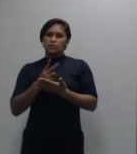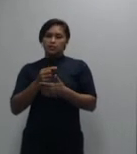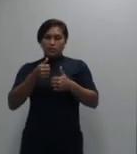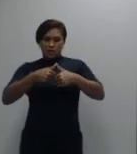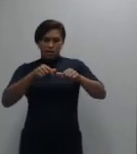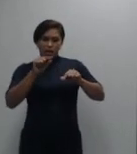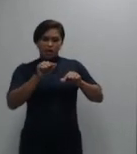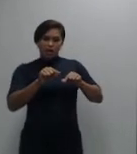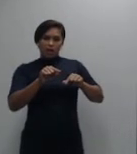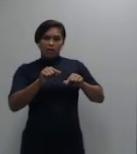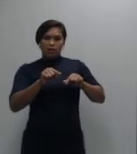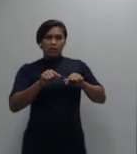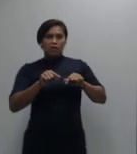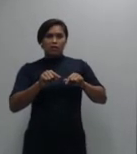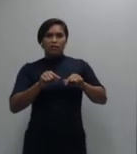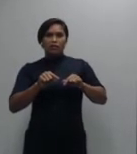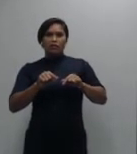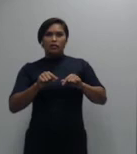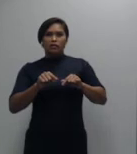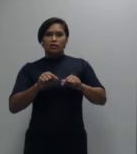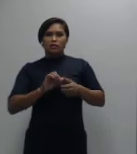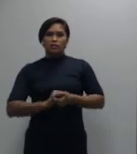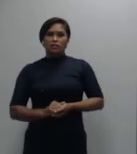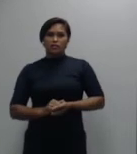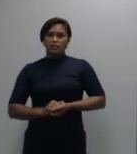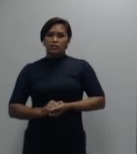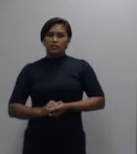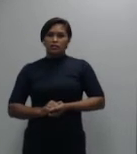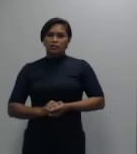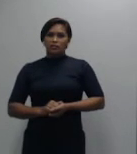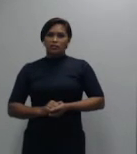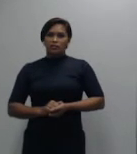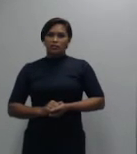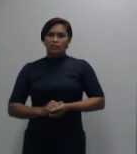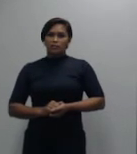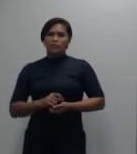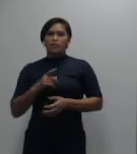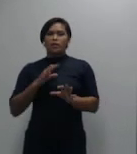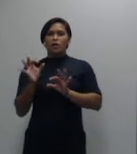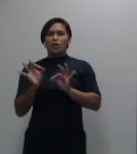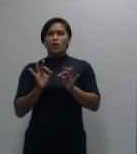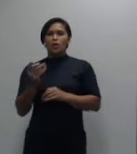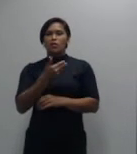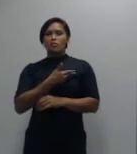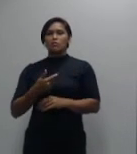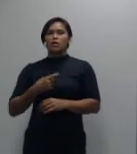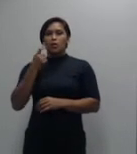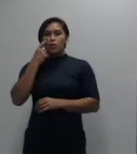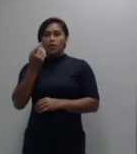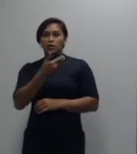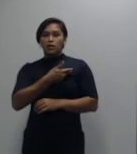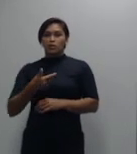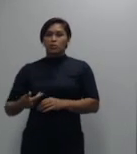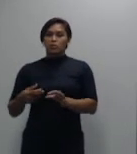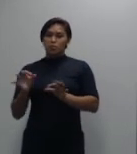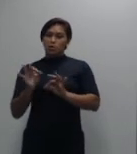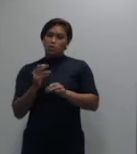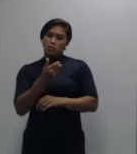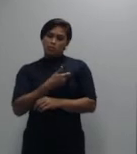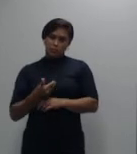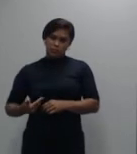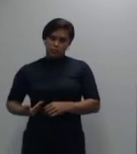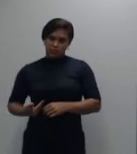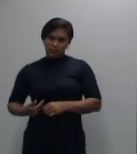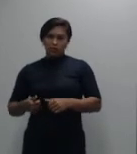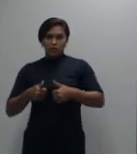a a ordem pública ou de interesse full qual aventura e